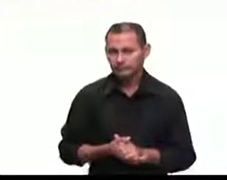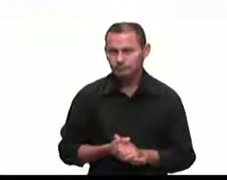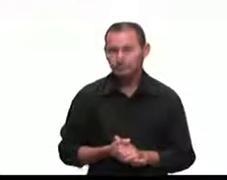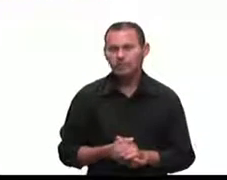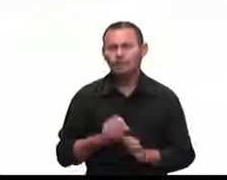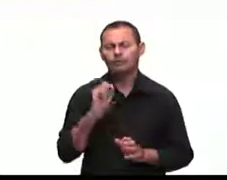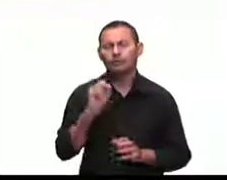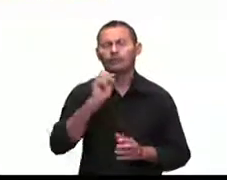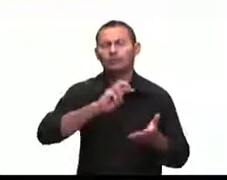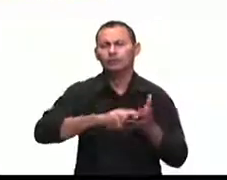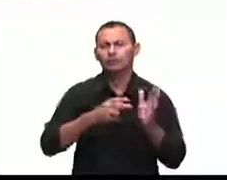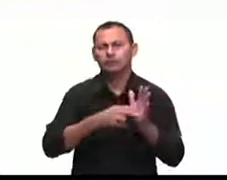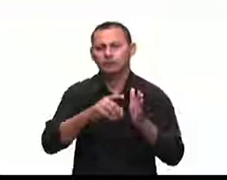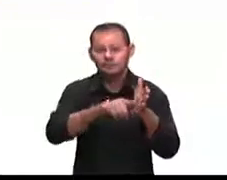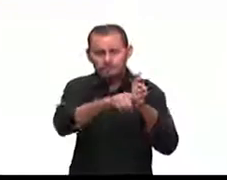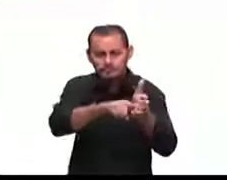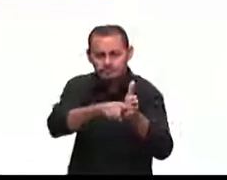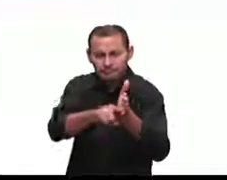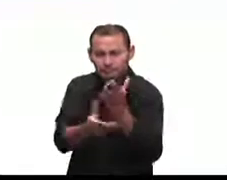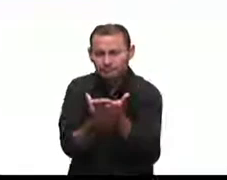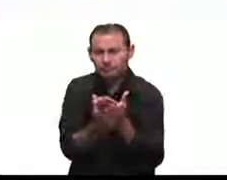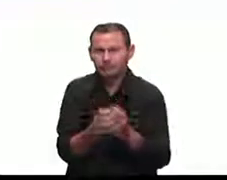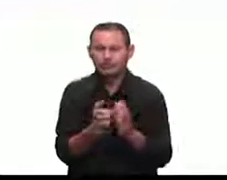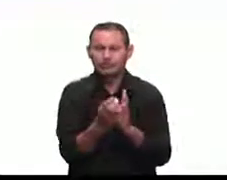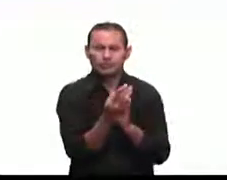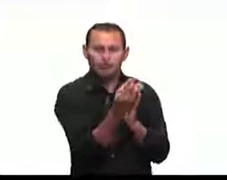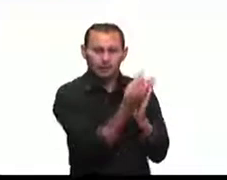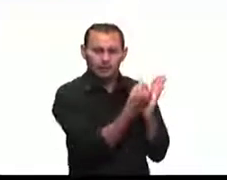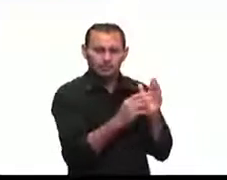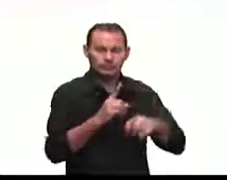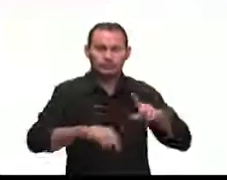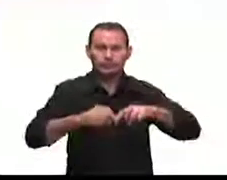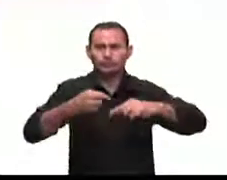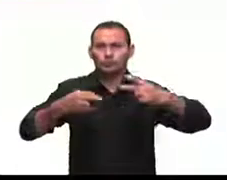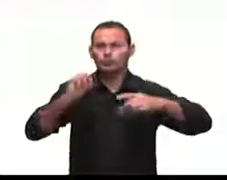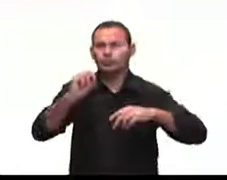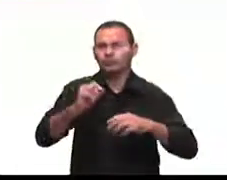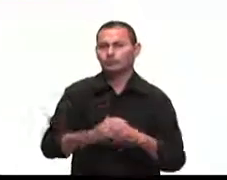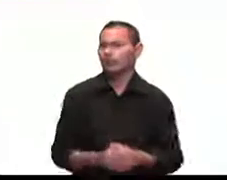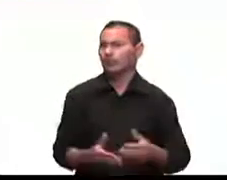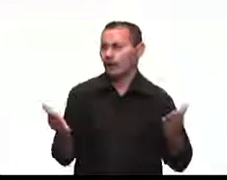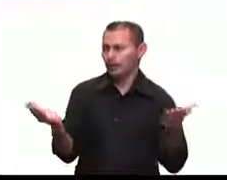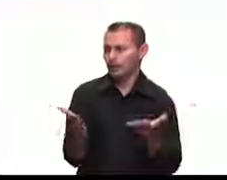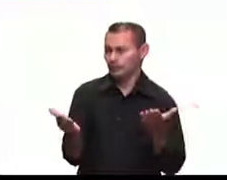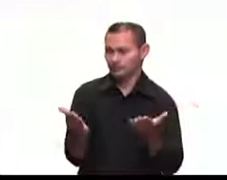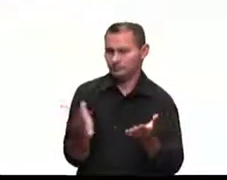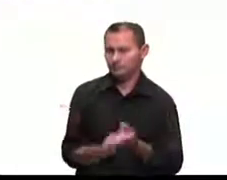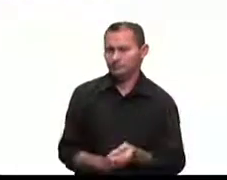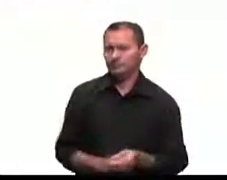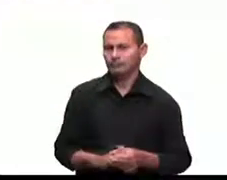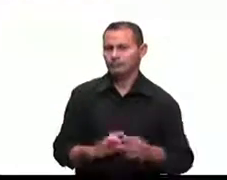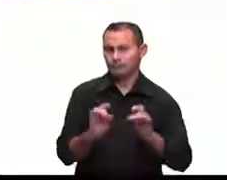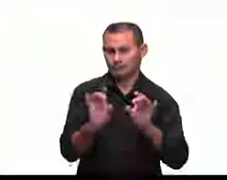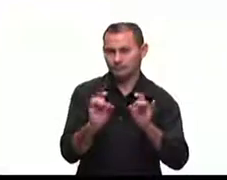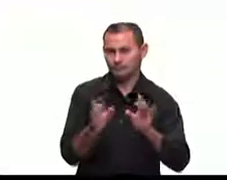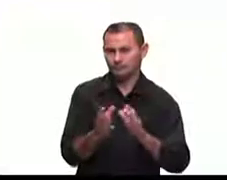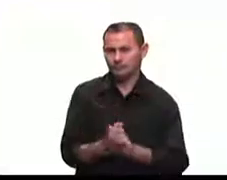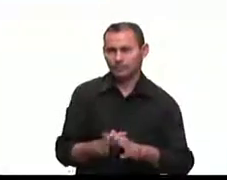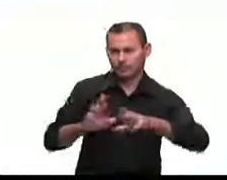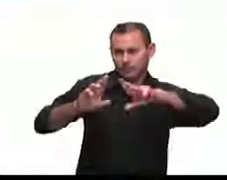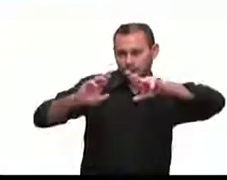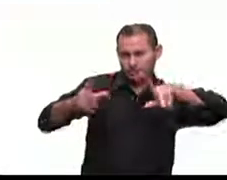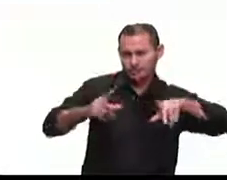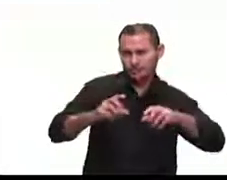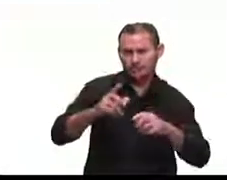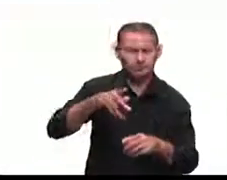O que vem a ser esse pesquisa desenho do produto, tá? E aqui, nesse caso específico, diferente